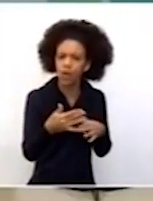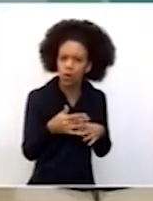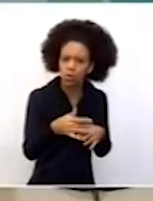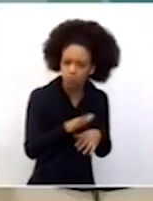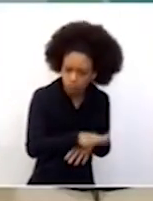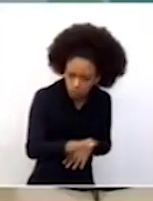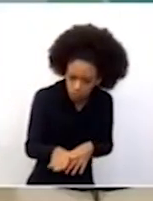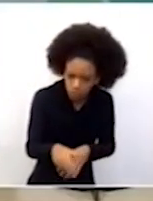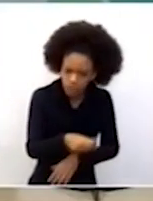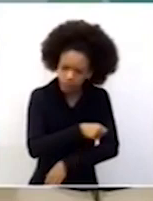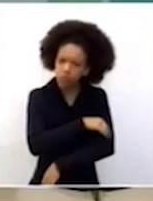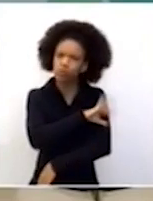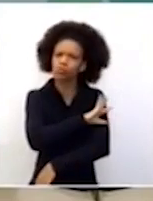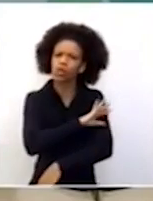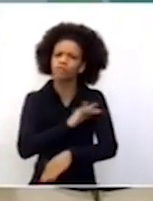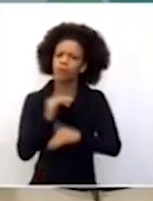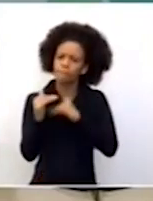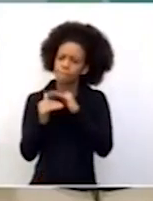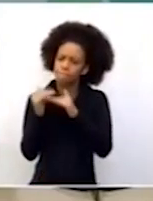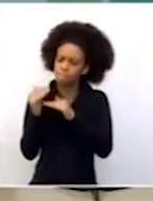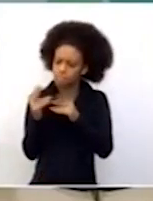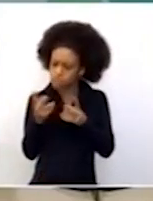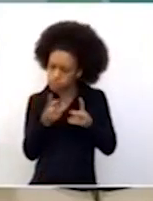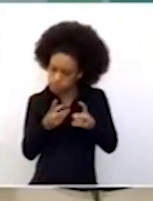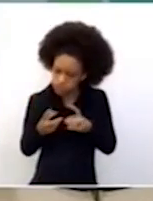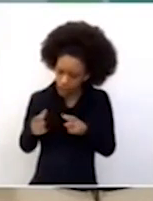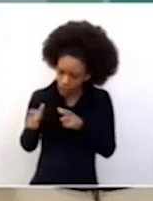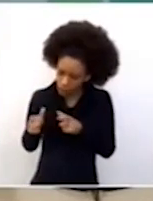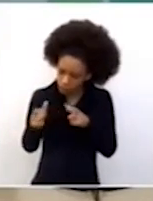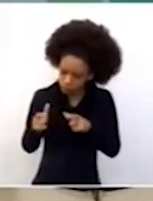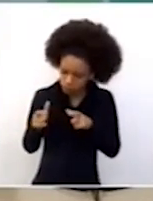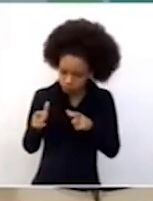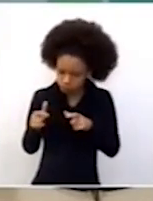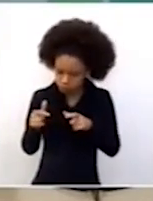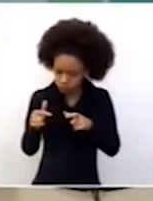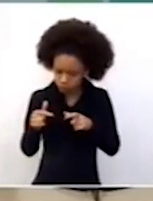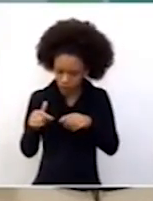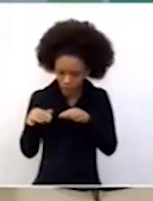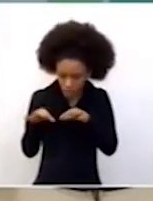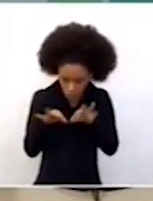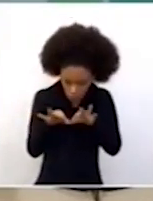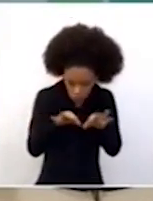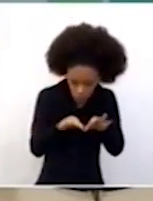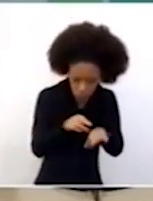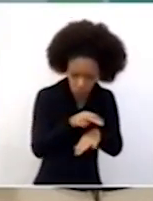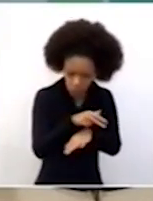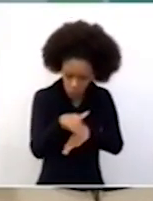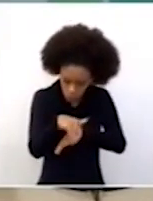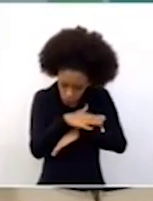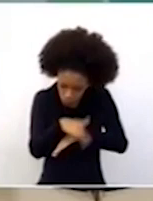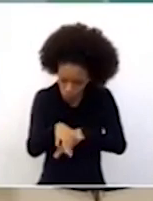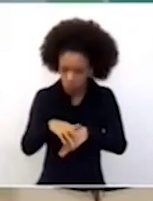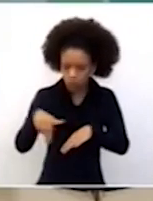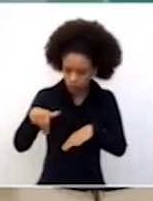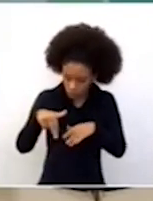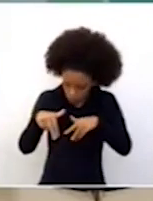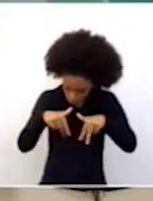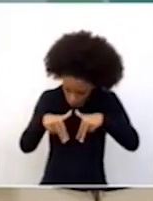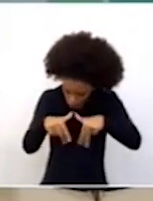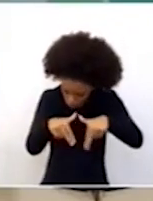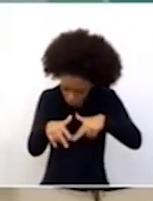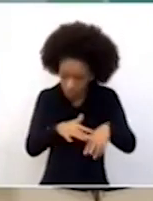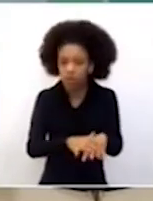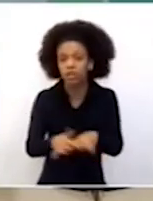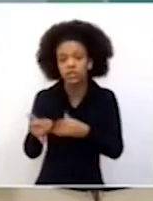vão desenvolver a localização, a movimentação de objetos e pessoas, né? Fazendo essa análise